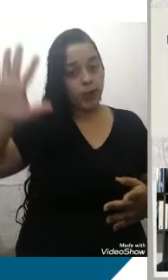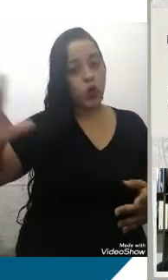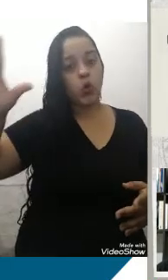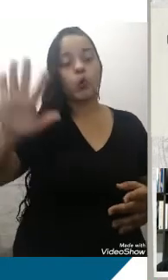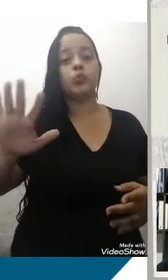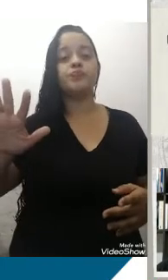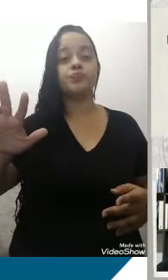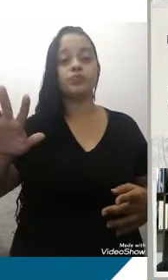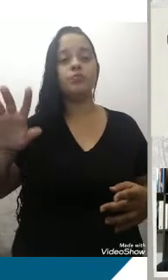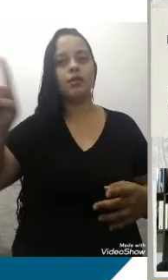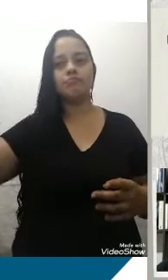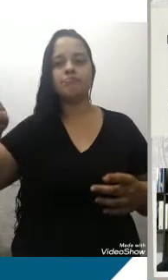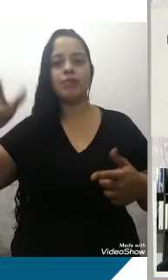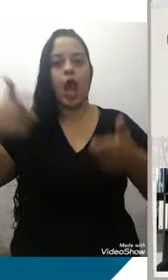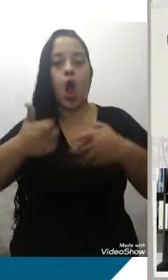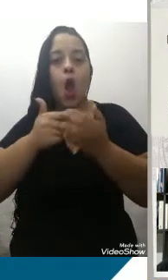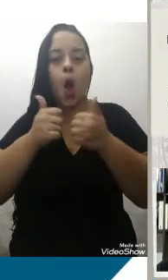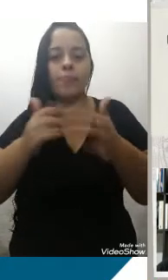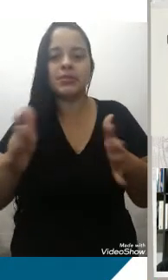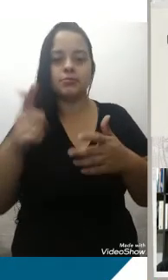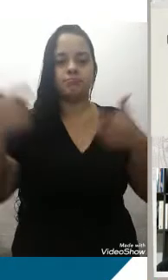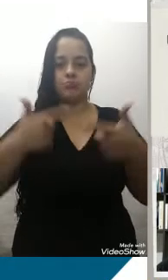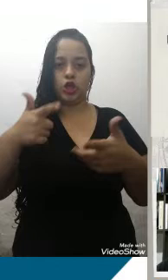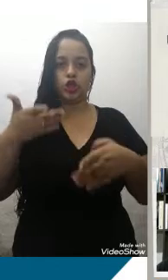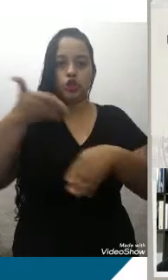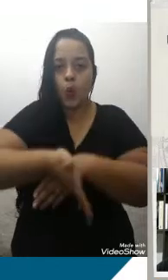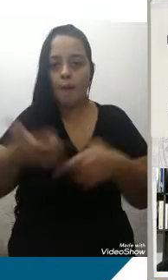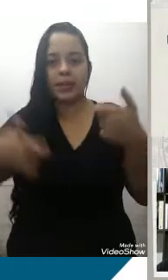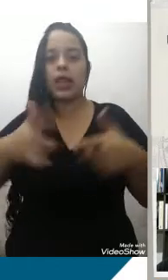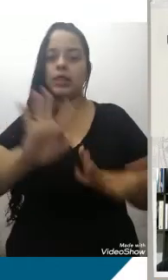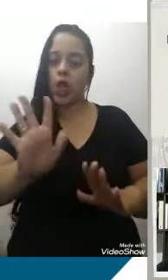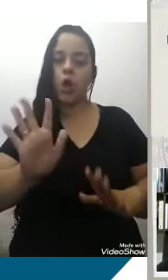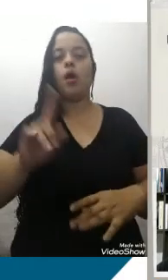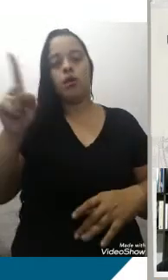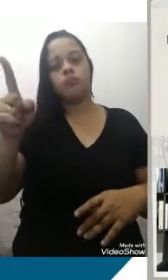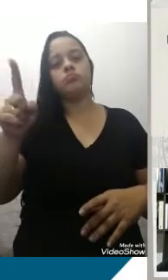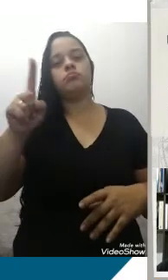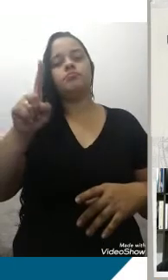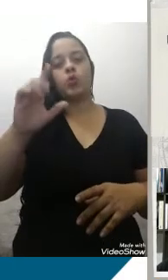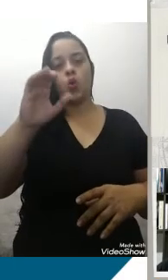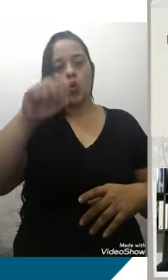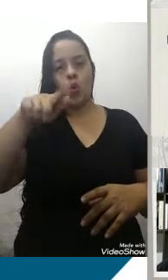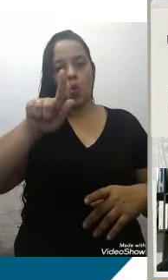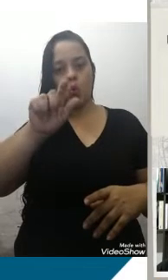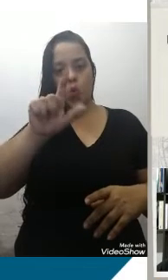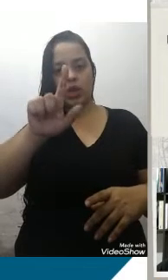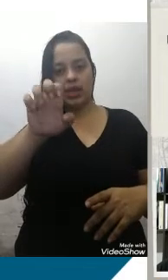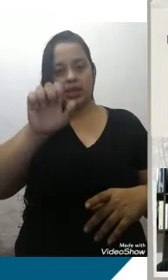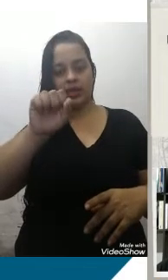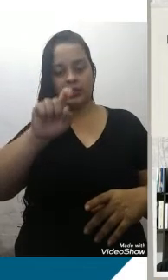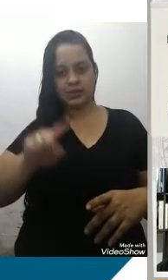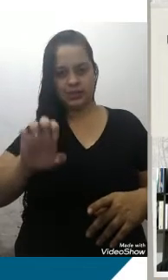se utilizaram do confronto inicialmente. Os congoleses até receberam amistosamente os